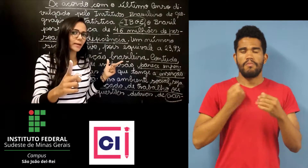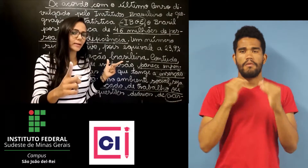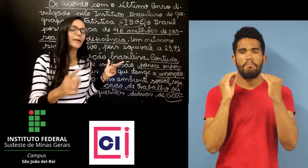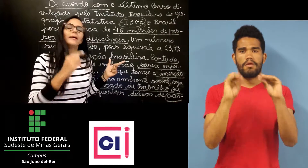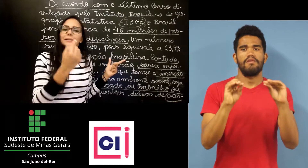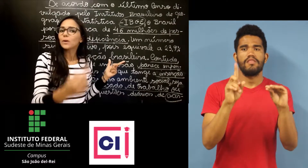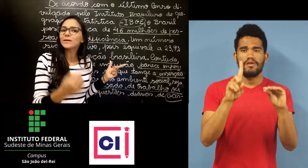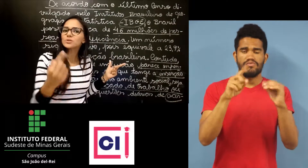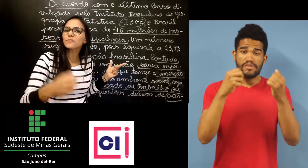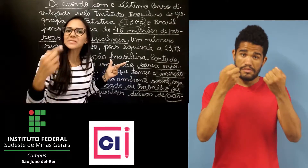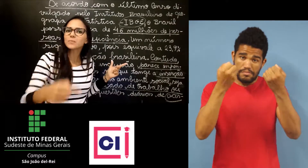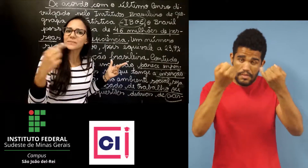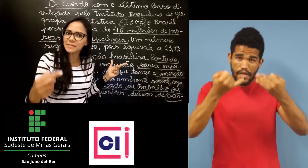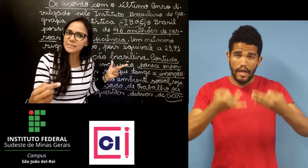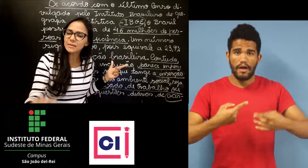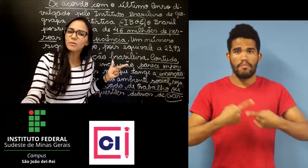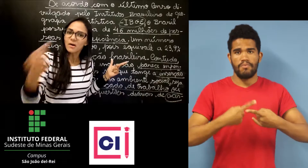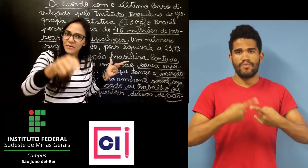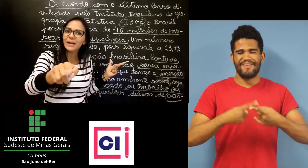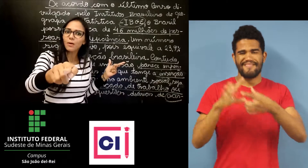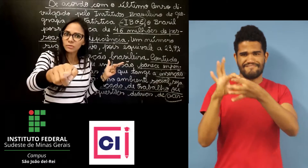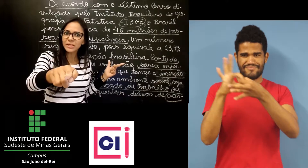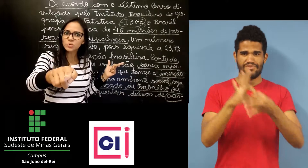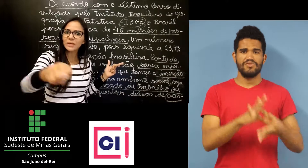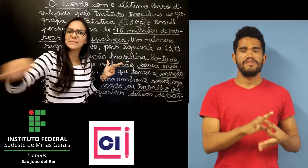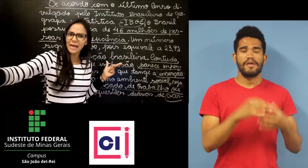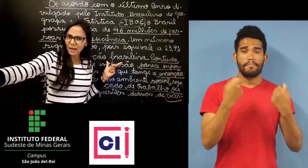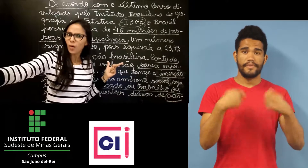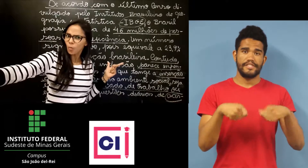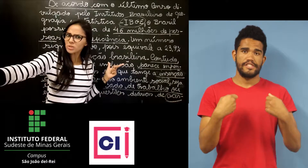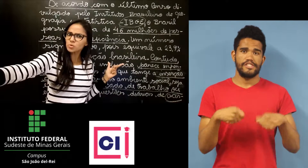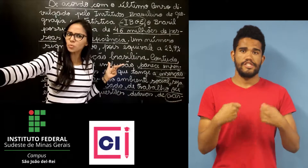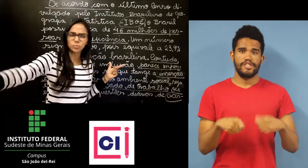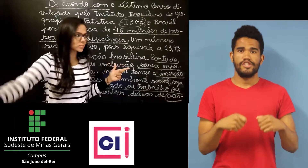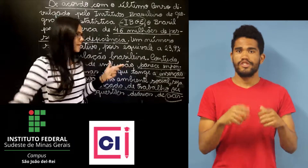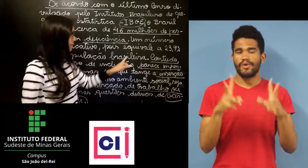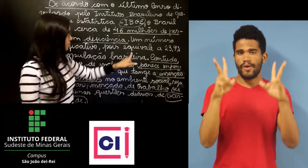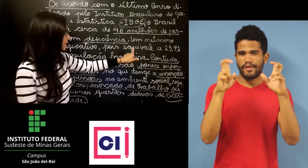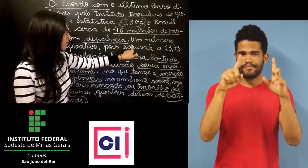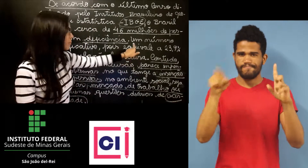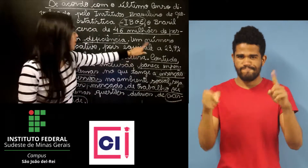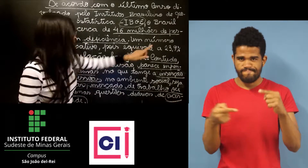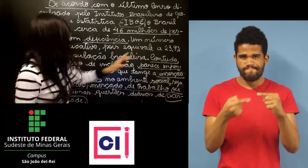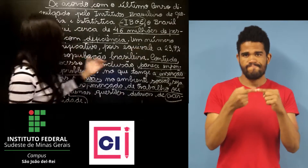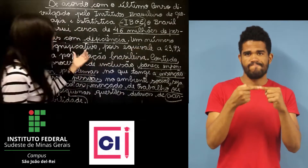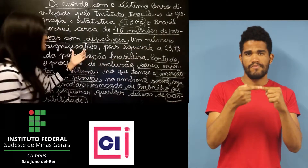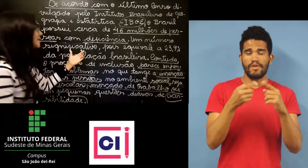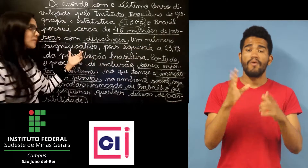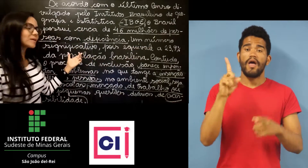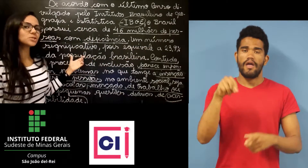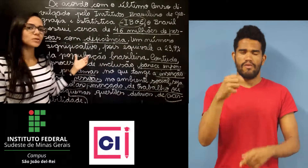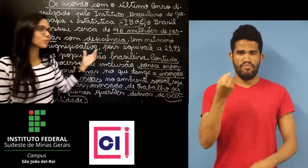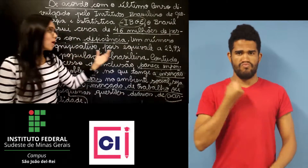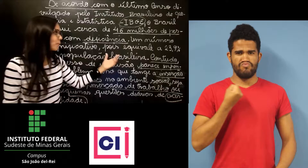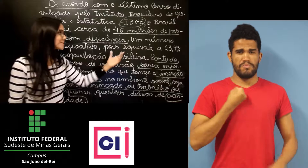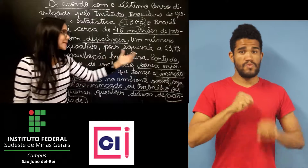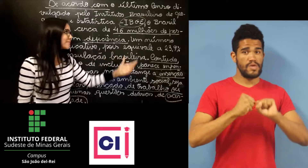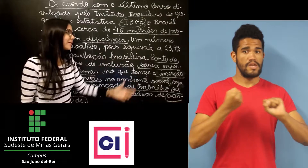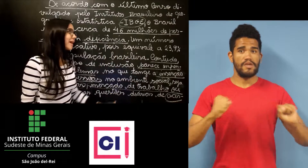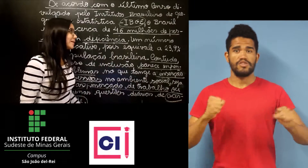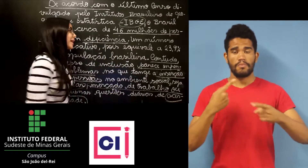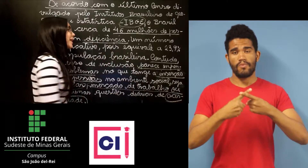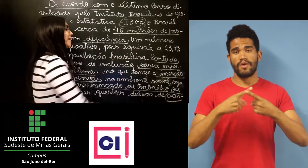sobre ele. Não é só fazer uma citação, vai lá contextualizar ela com o assunto, certo? Então, ó, um número significativo,